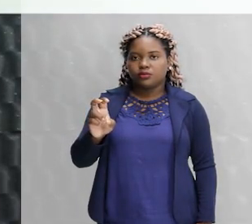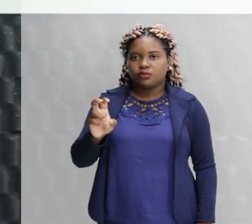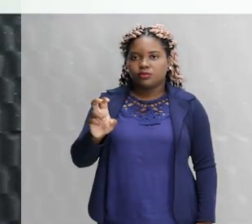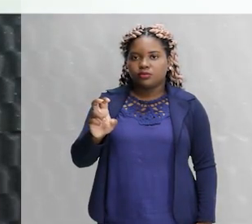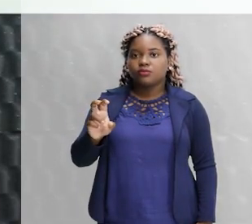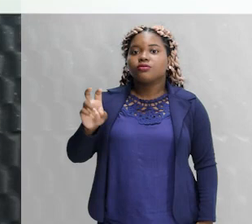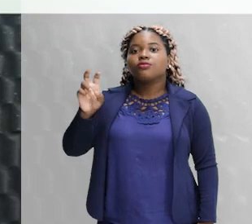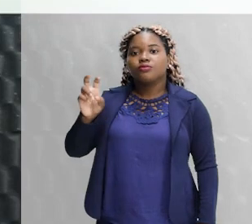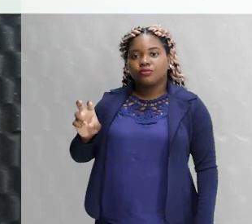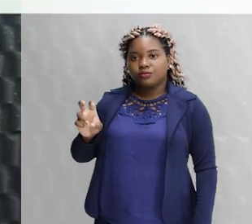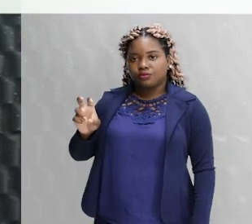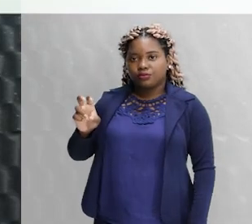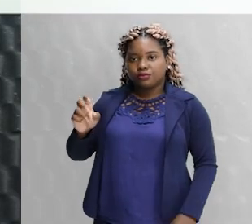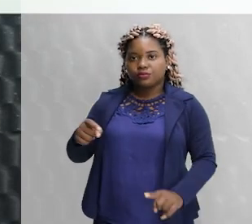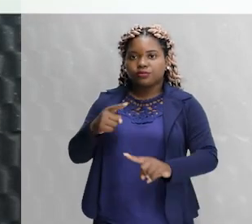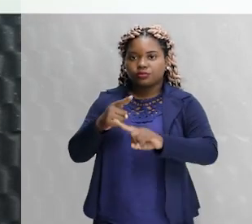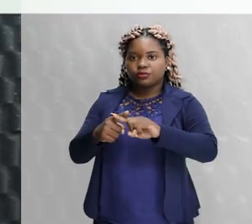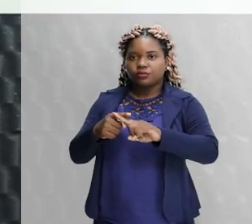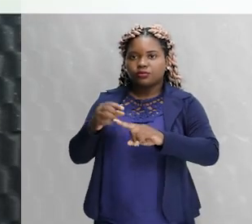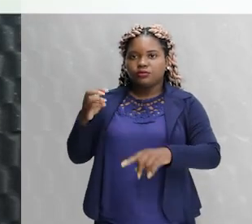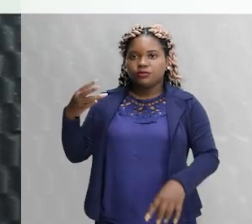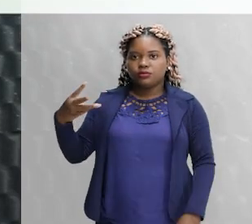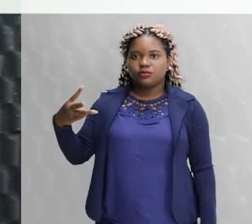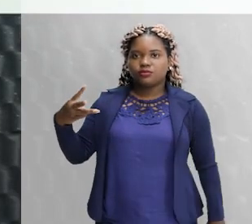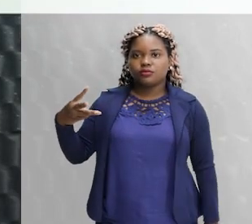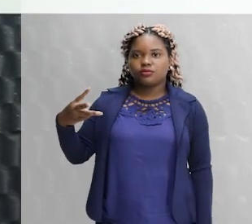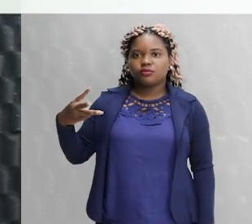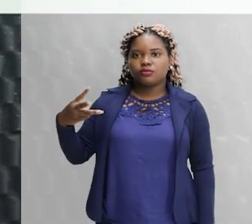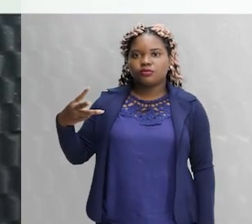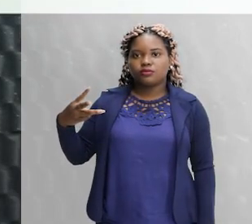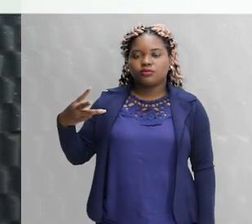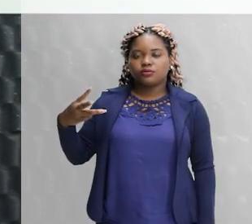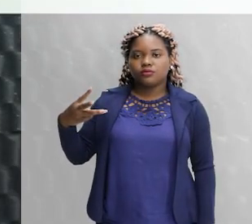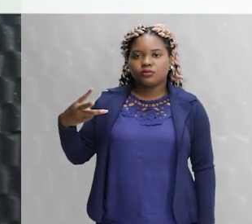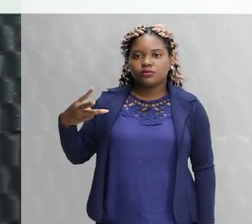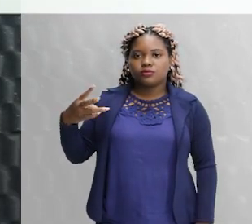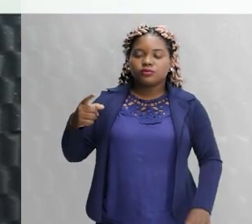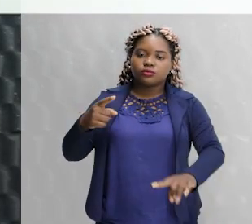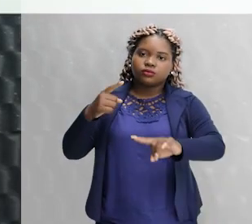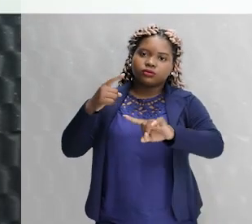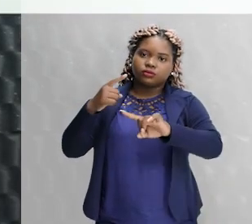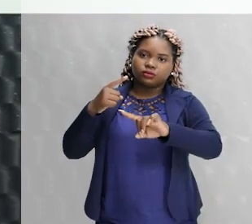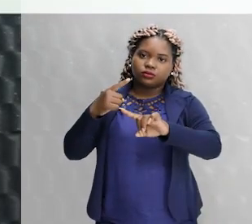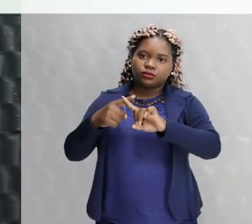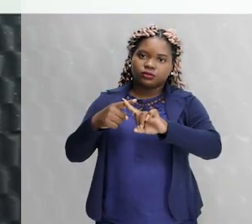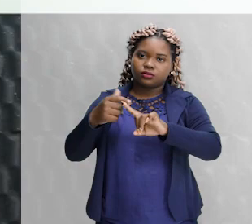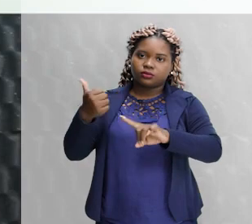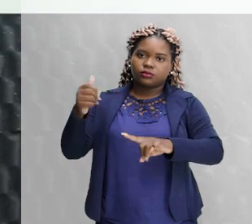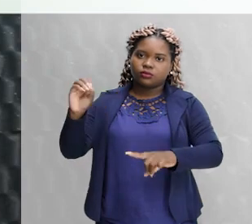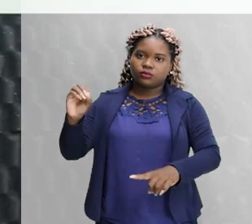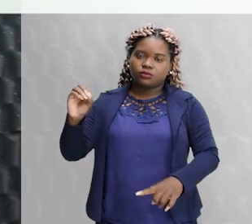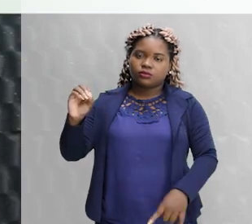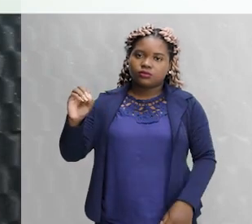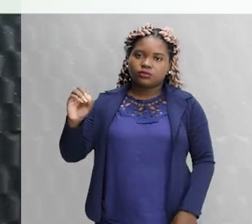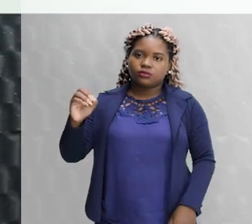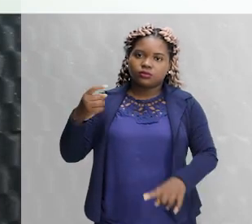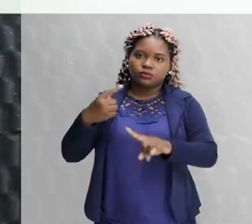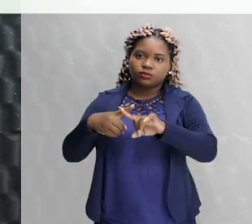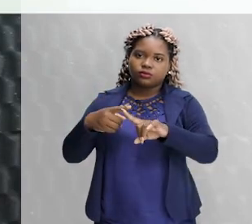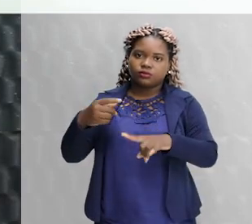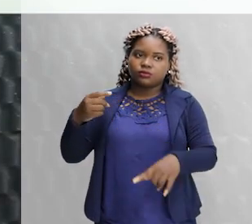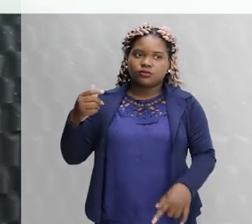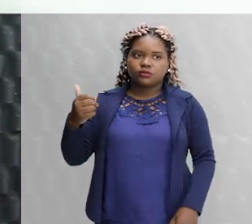o 5 pelo 3 e vai multiplicar o 10 pelo 2 e somar esses